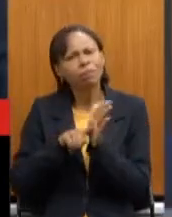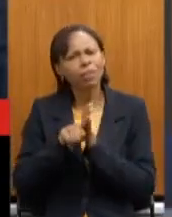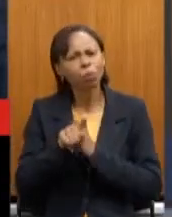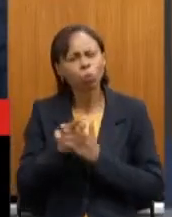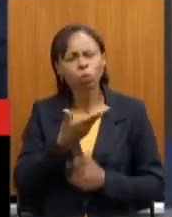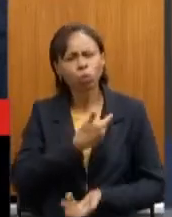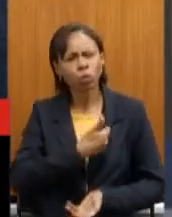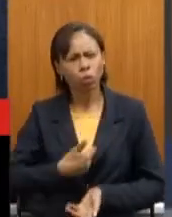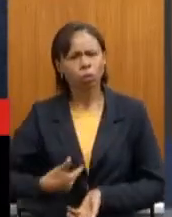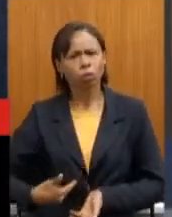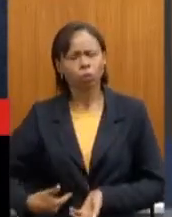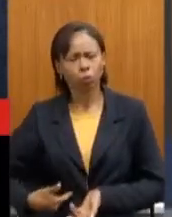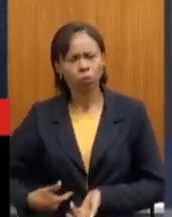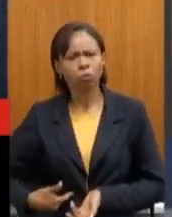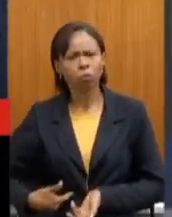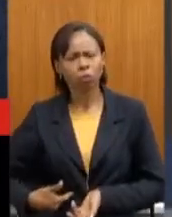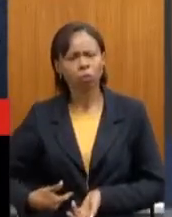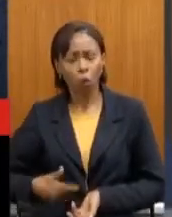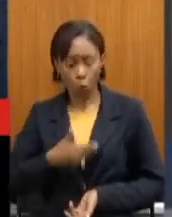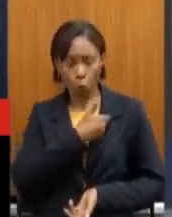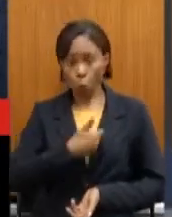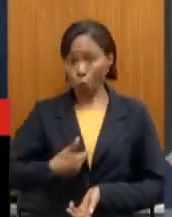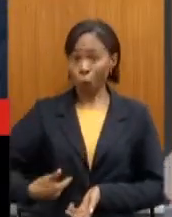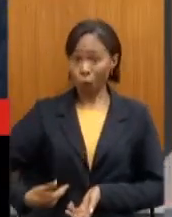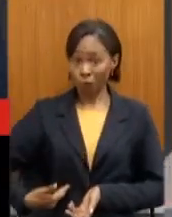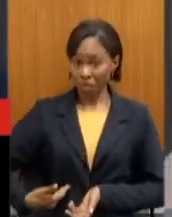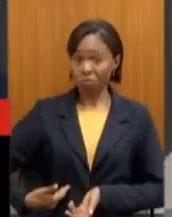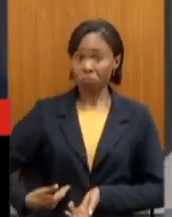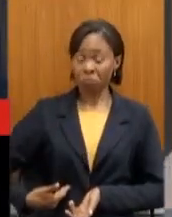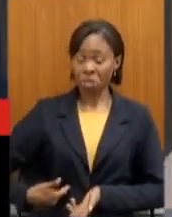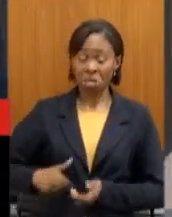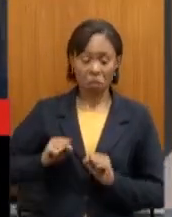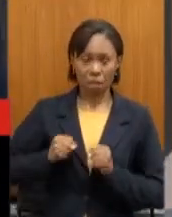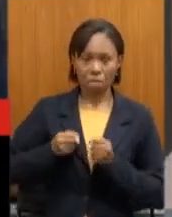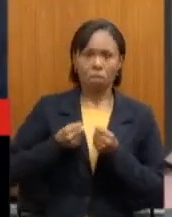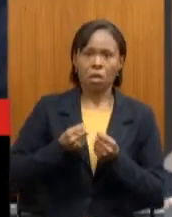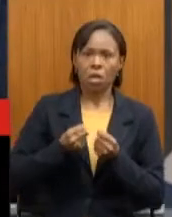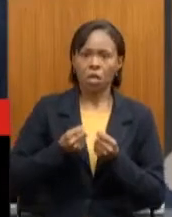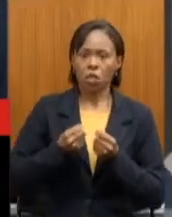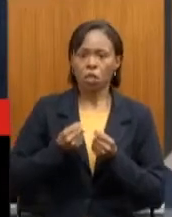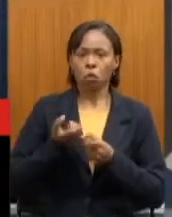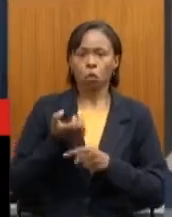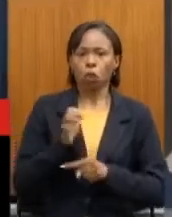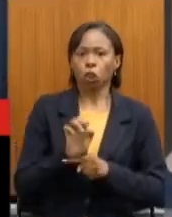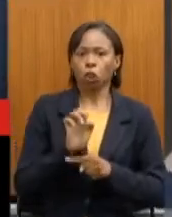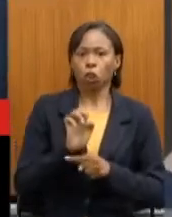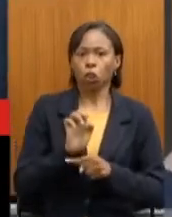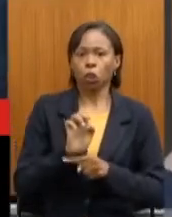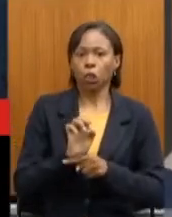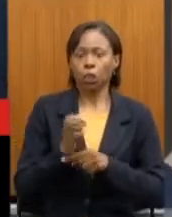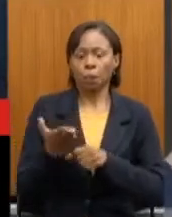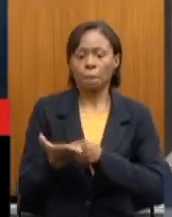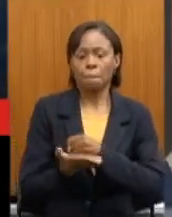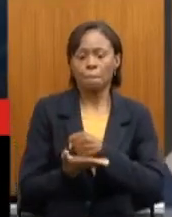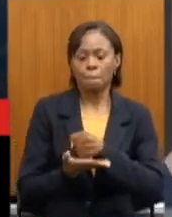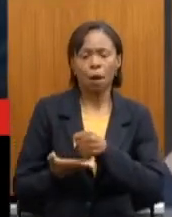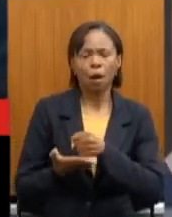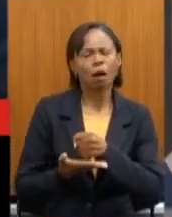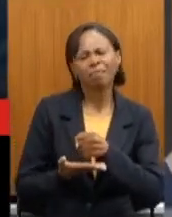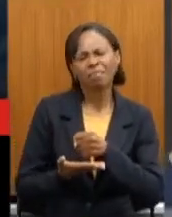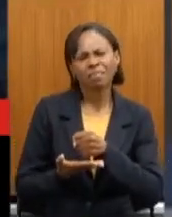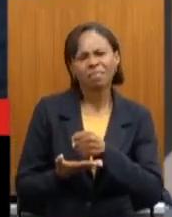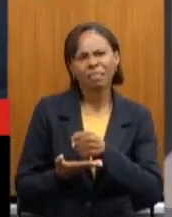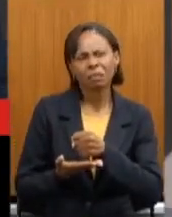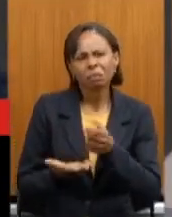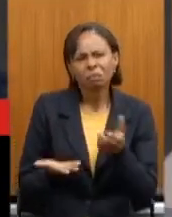esse governo que defende esse estado mínimo para quem esse estado mínimo serve